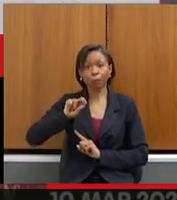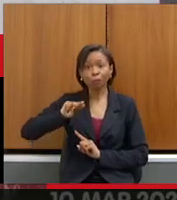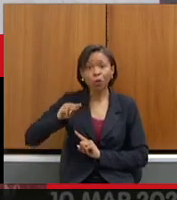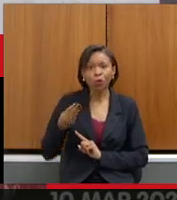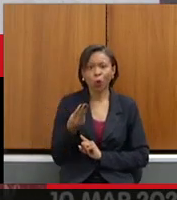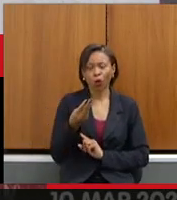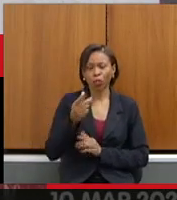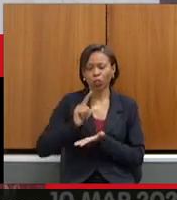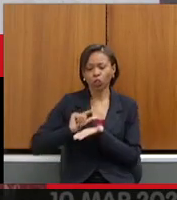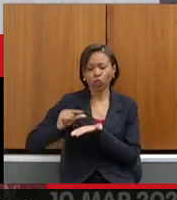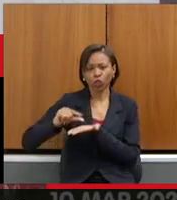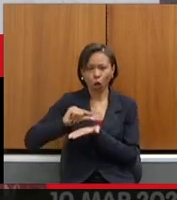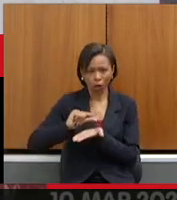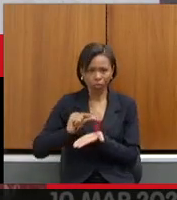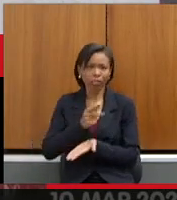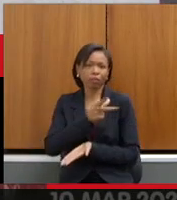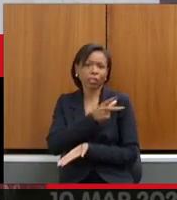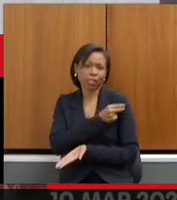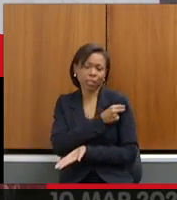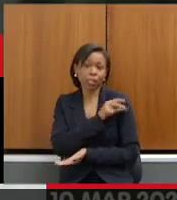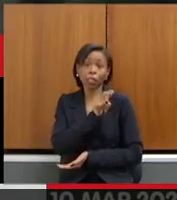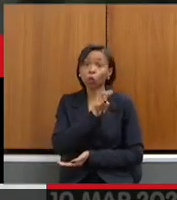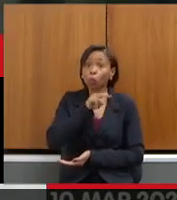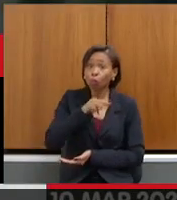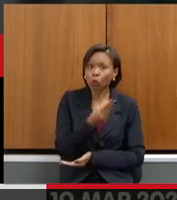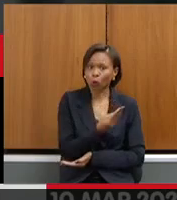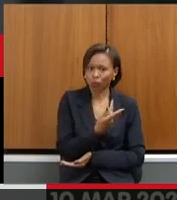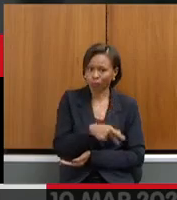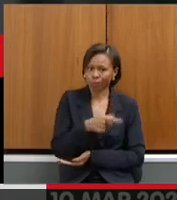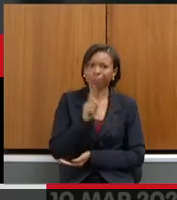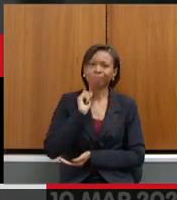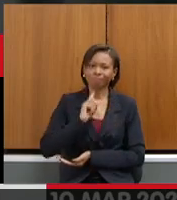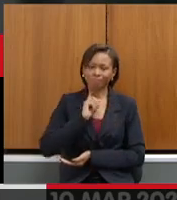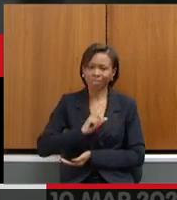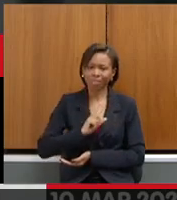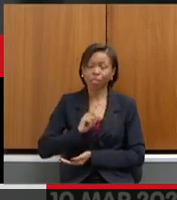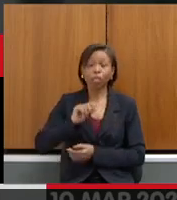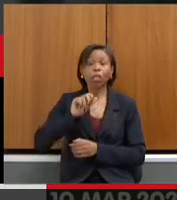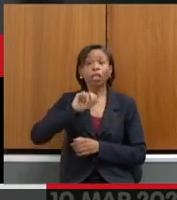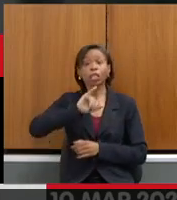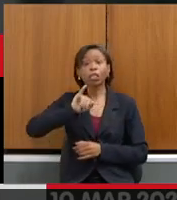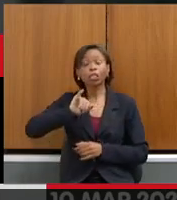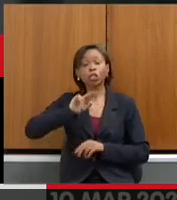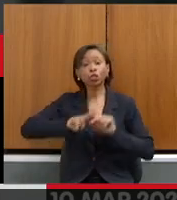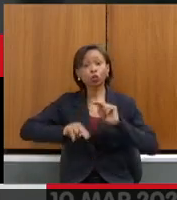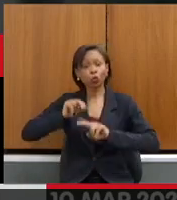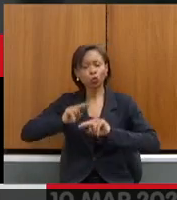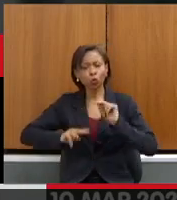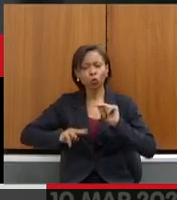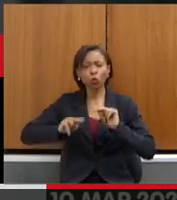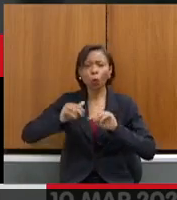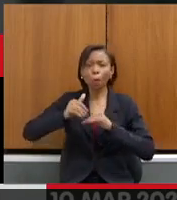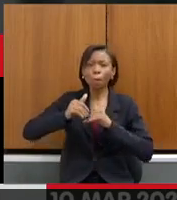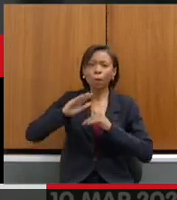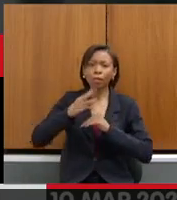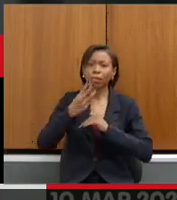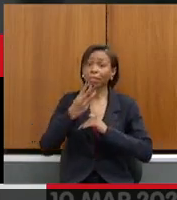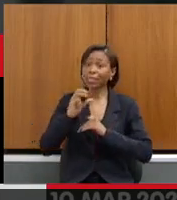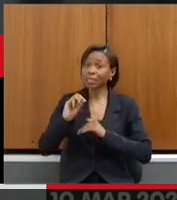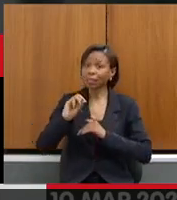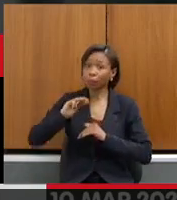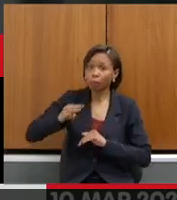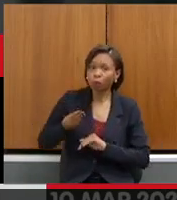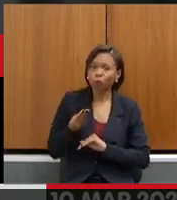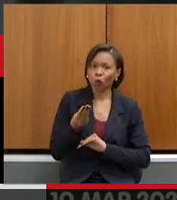isso corresponderia cinco milhões de doses para Minas Gerais e em Julho nós teríamos mais pelo menos 30 milhões de doses